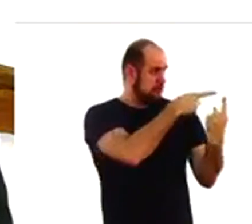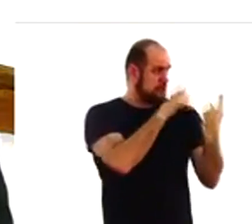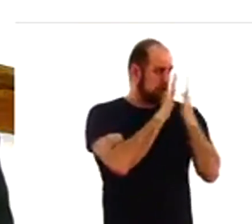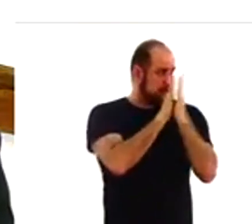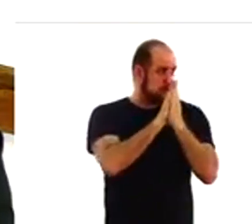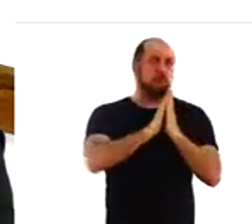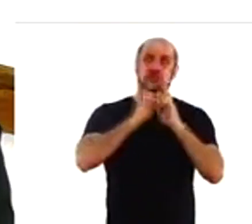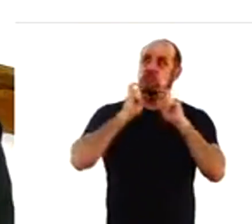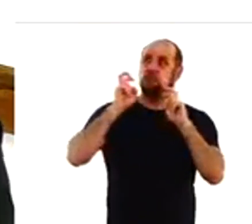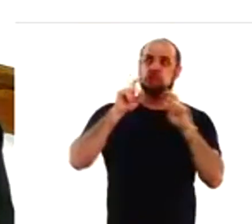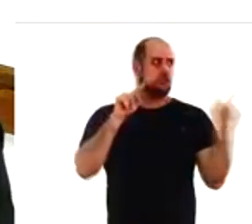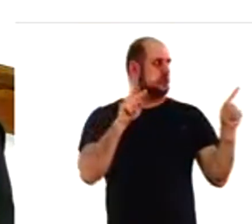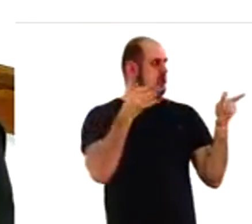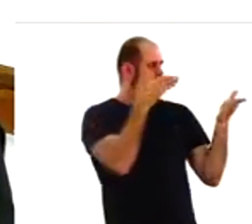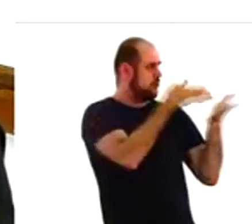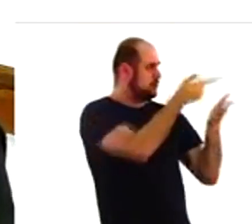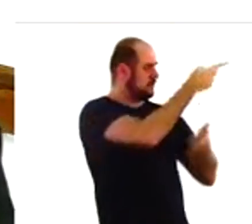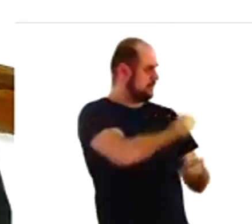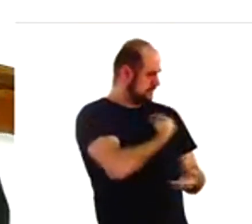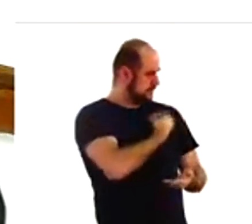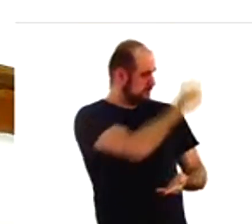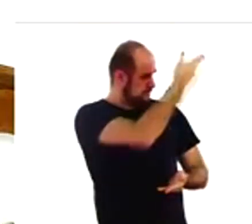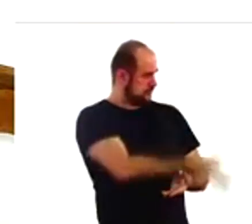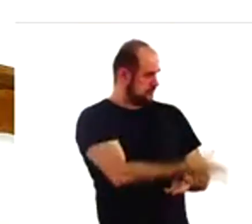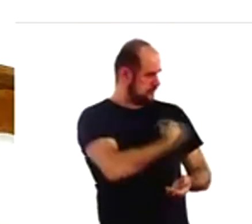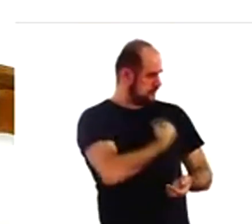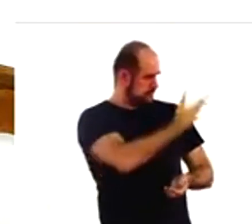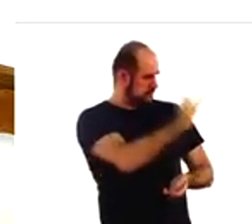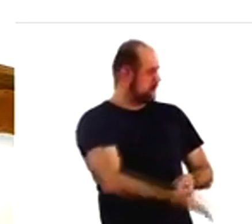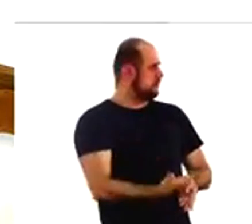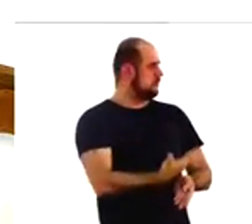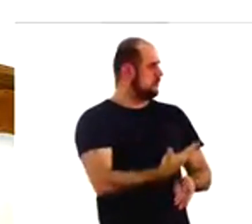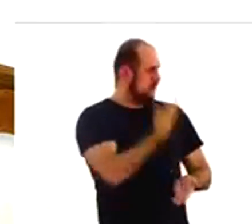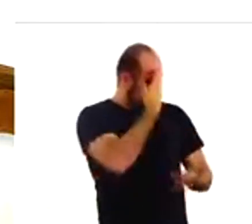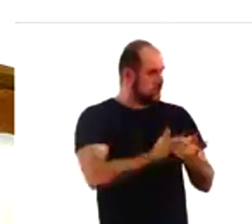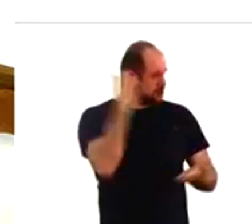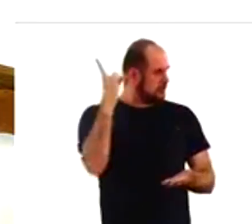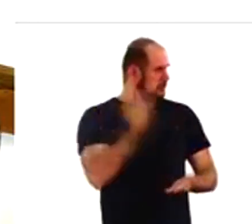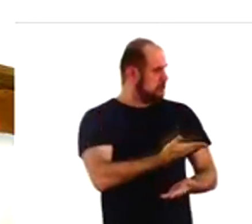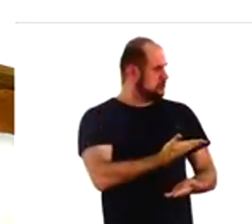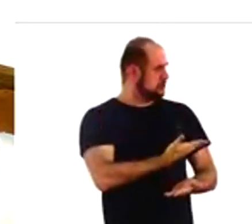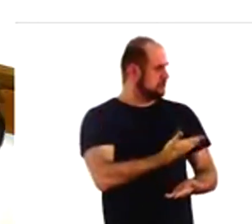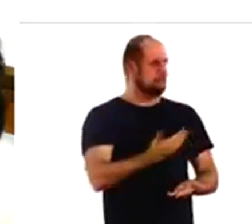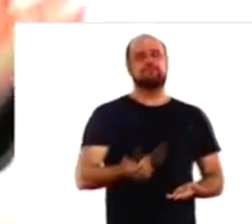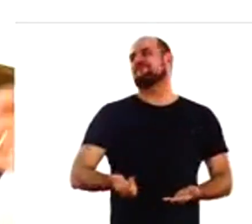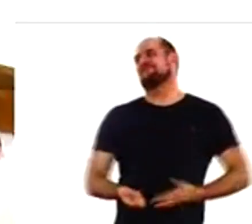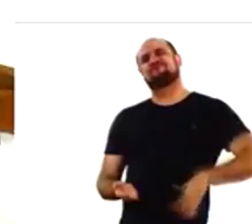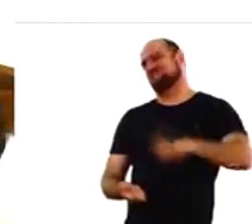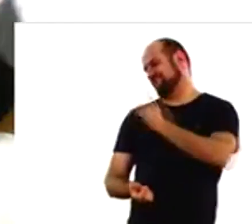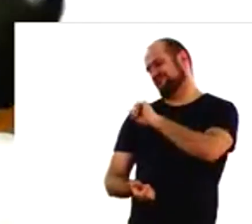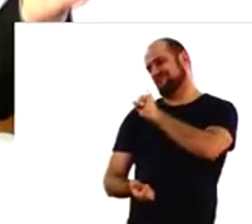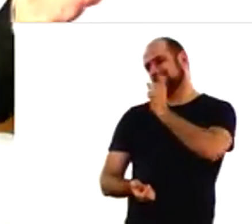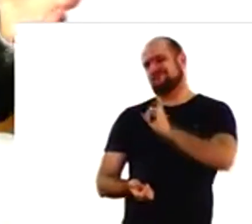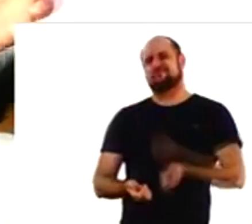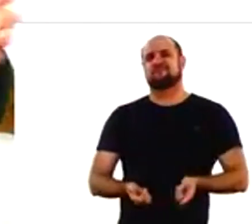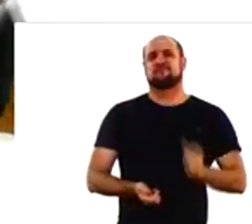Deus, e você está aqui, você está vivo agora. Você crê então em Deus? E aí ele disse: não, só o